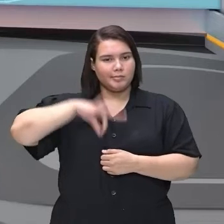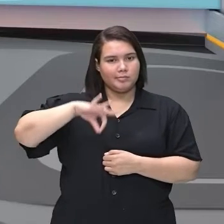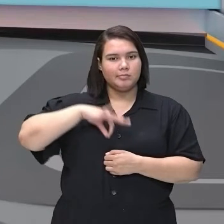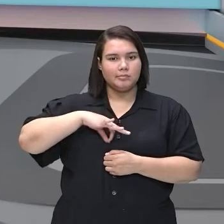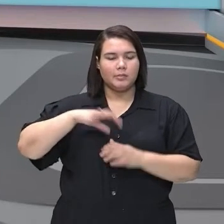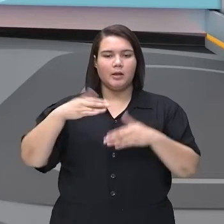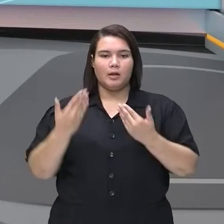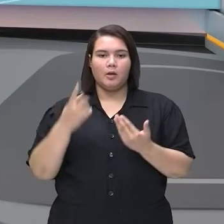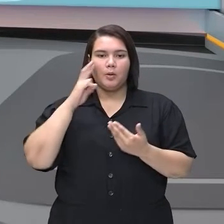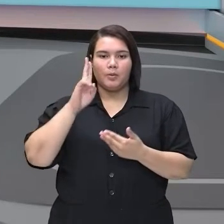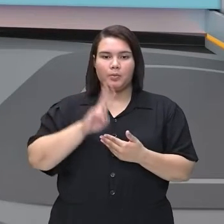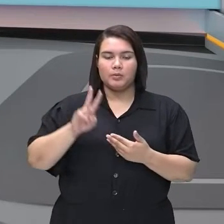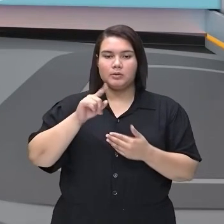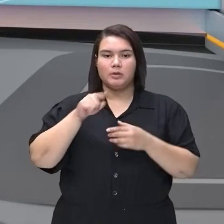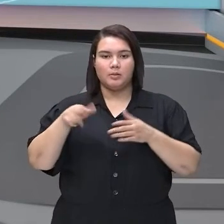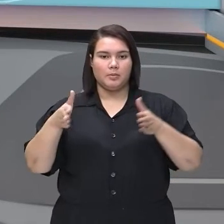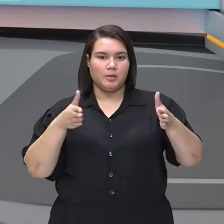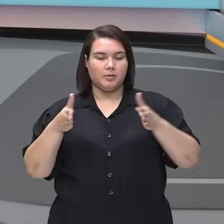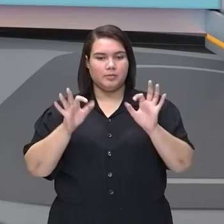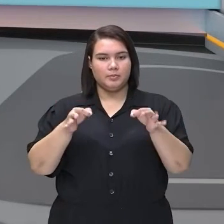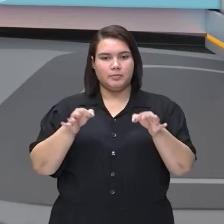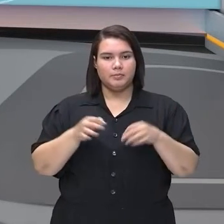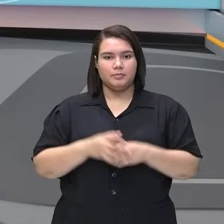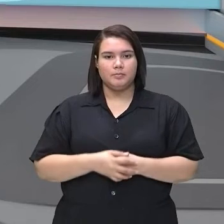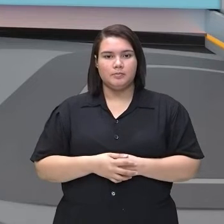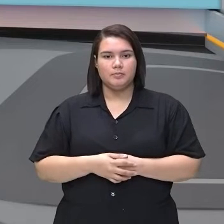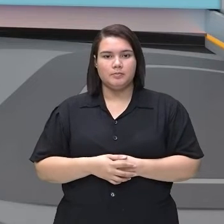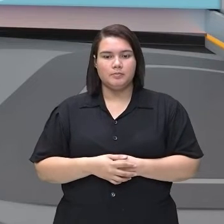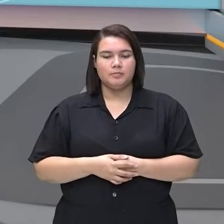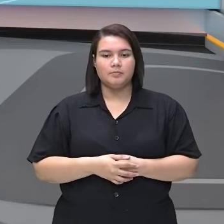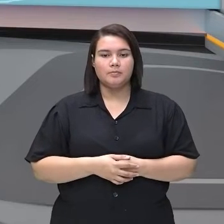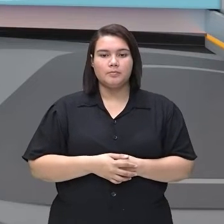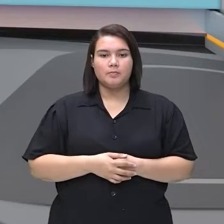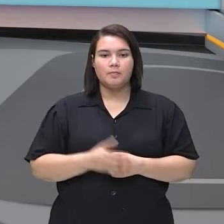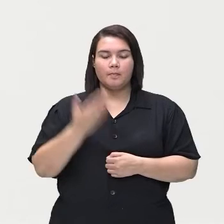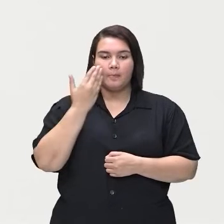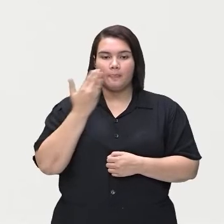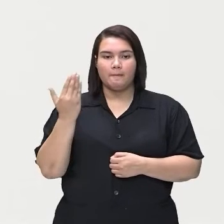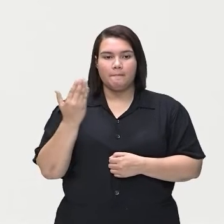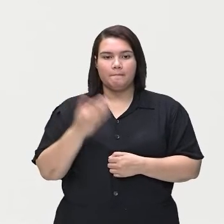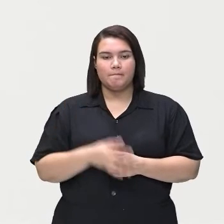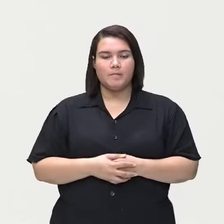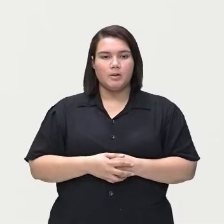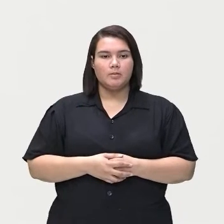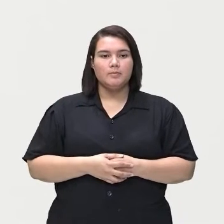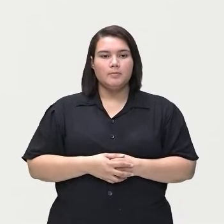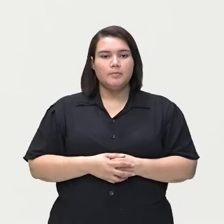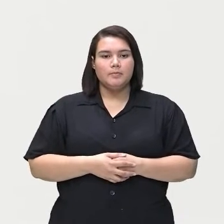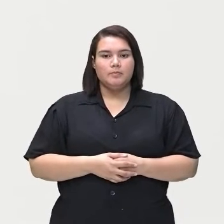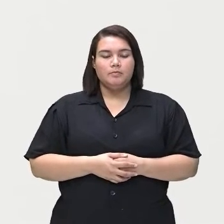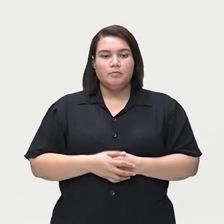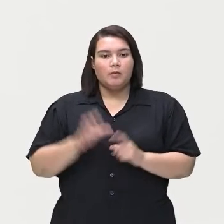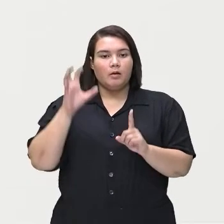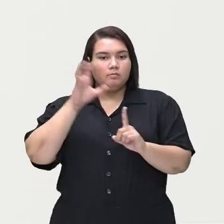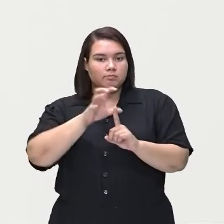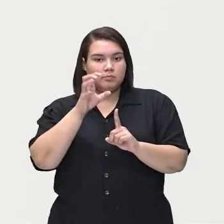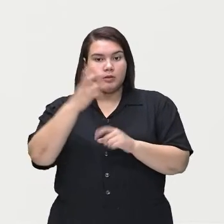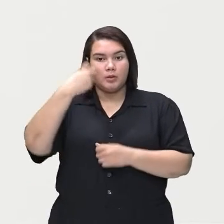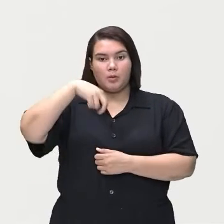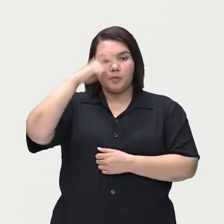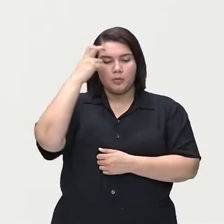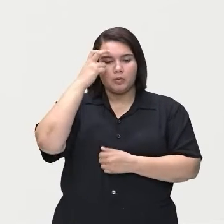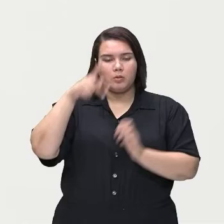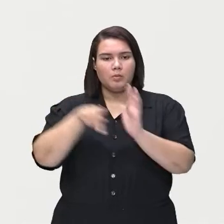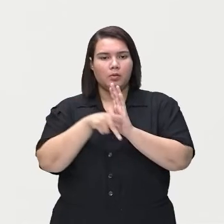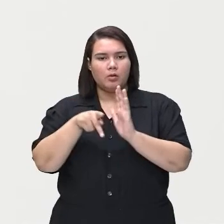pagamento naquele período, certo, pessoal? Continuando, olha só. Vamos ver a influência da cultura grego-romana